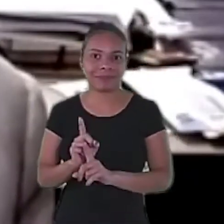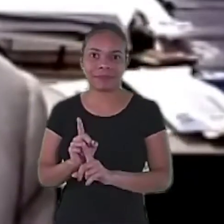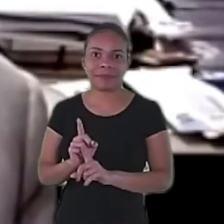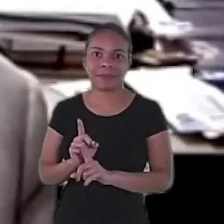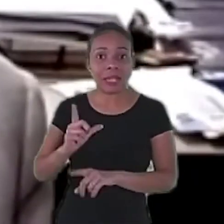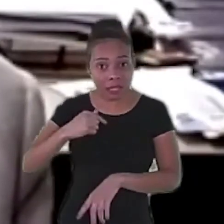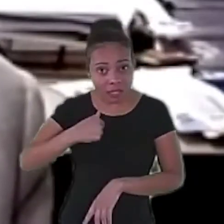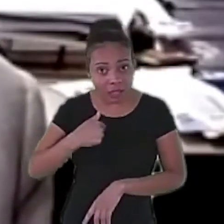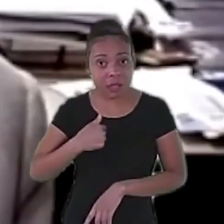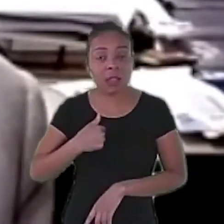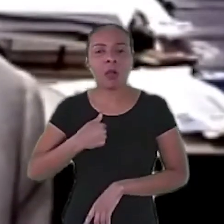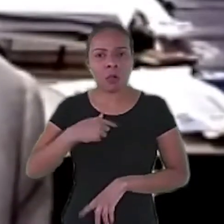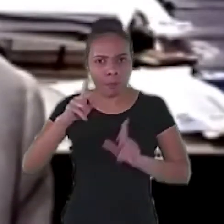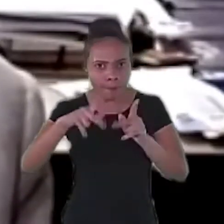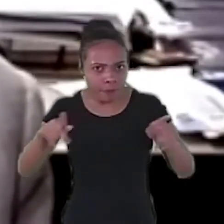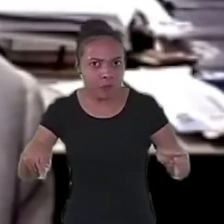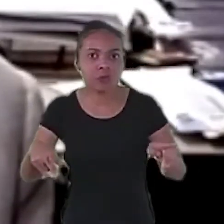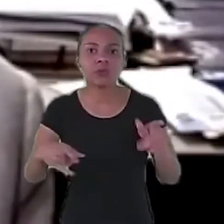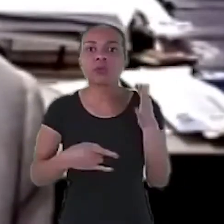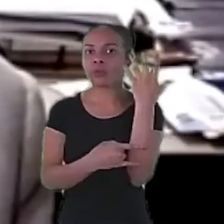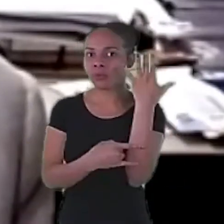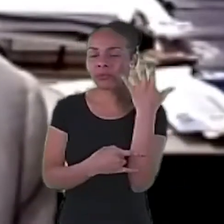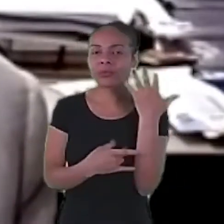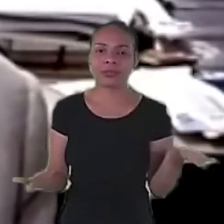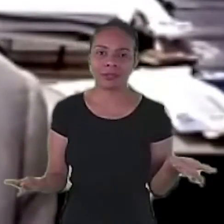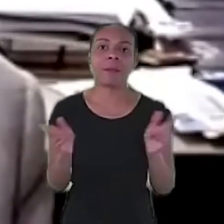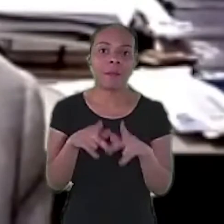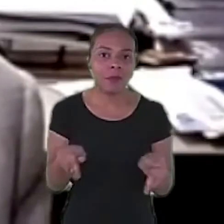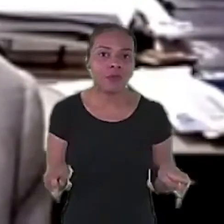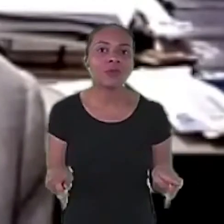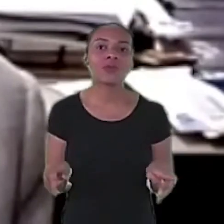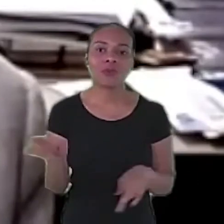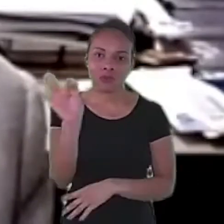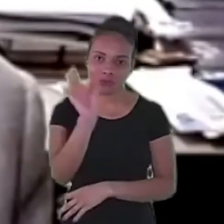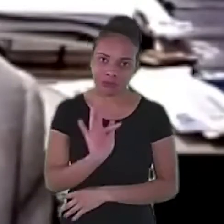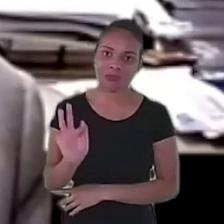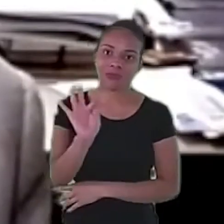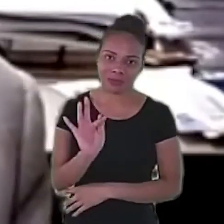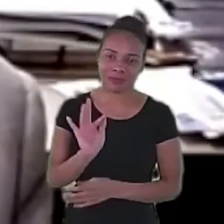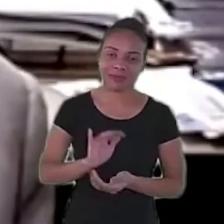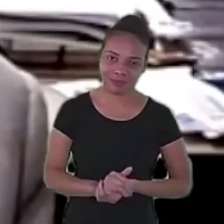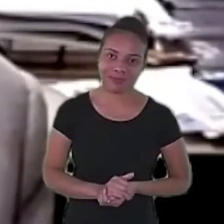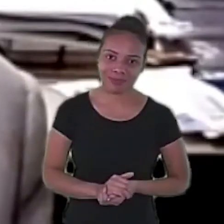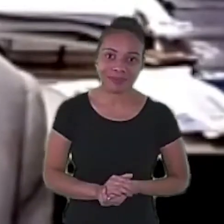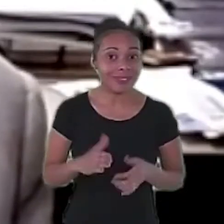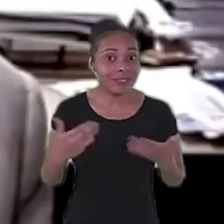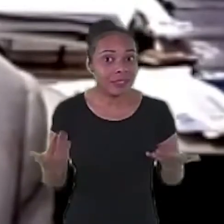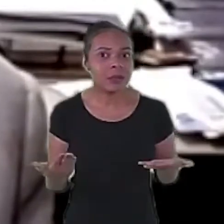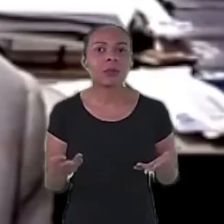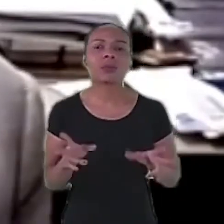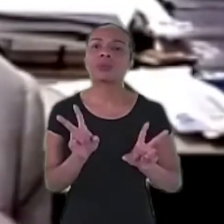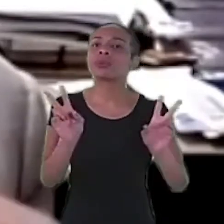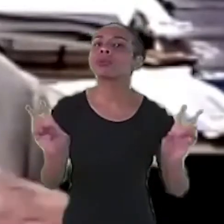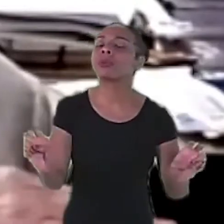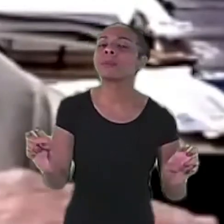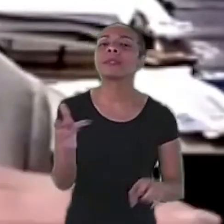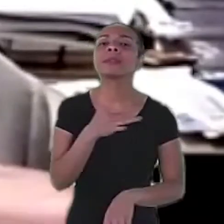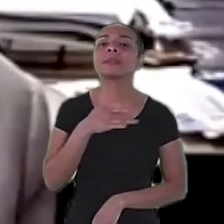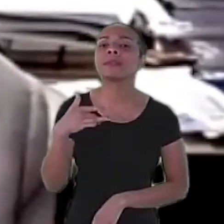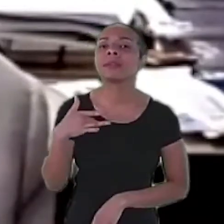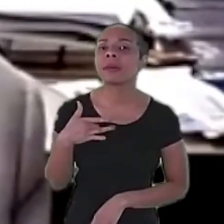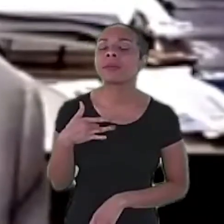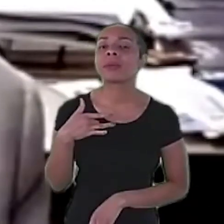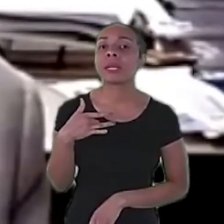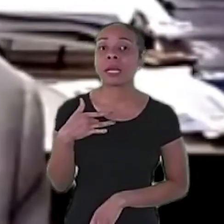universidade, tá certo? Mas educação básica é fundamental. A questão da saúde. A China hoje tem 3 sistemas de saúde que estão